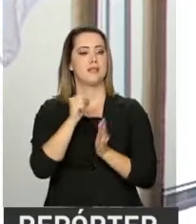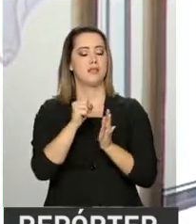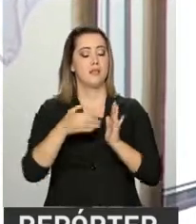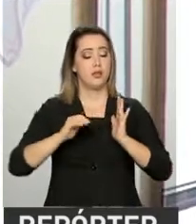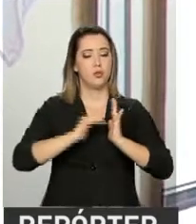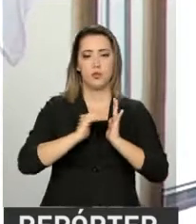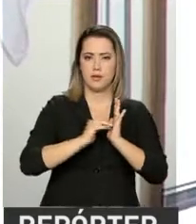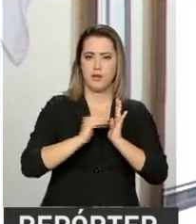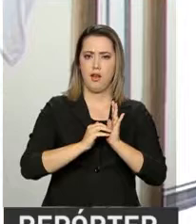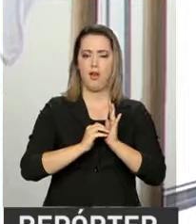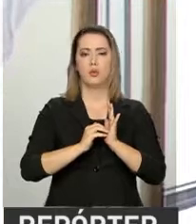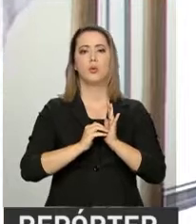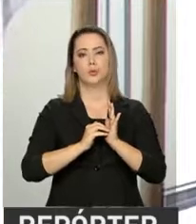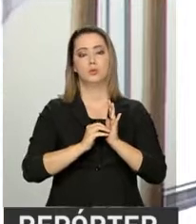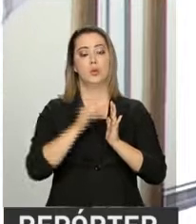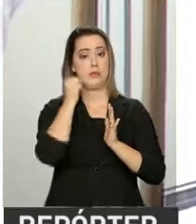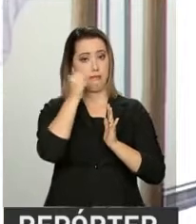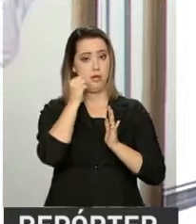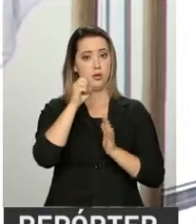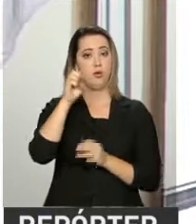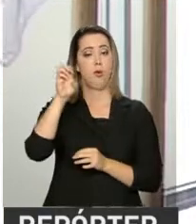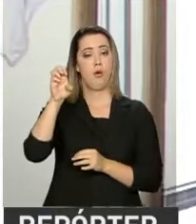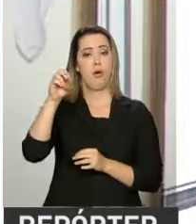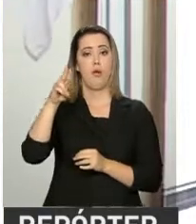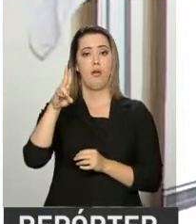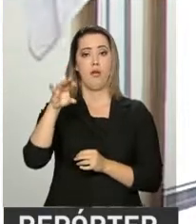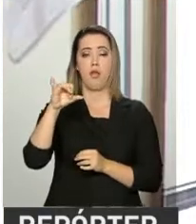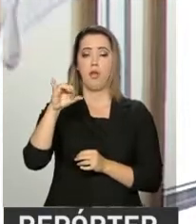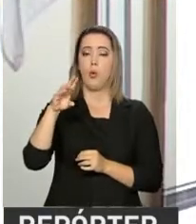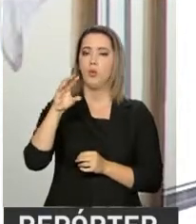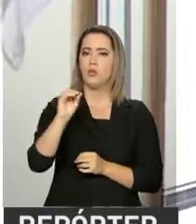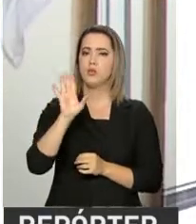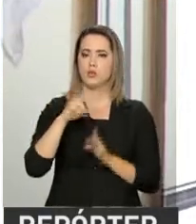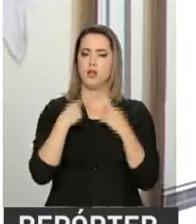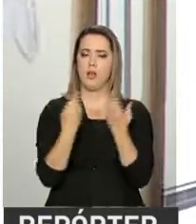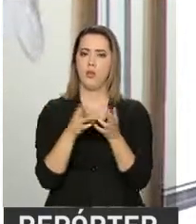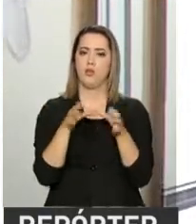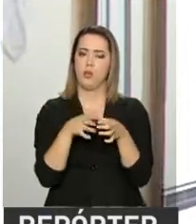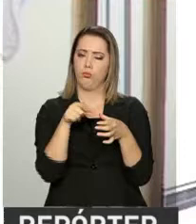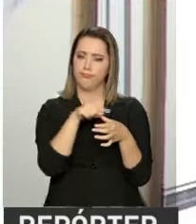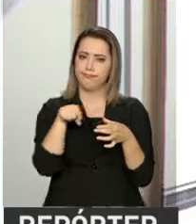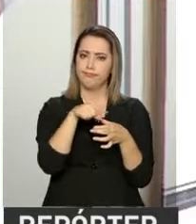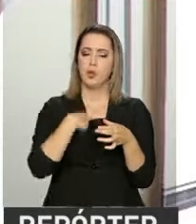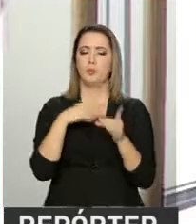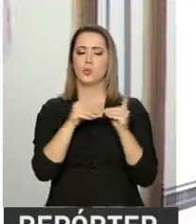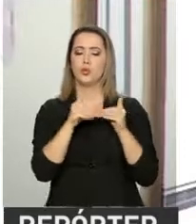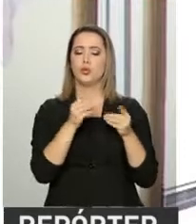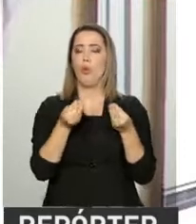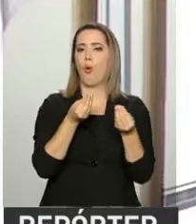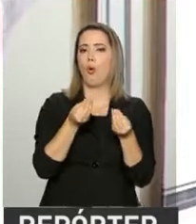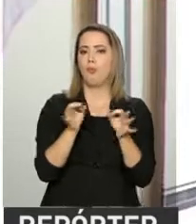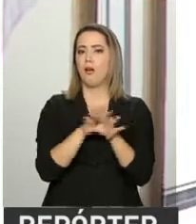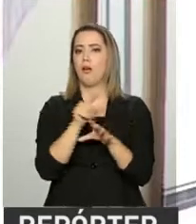reunido há um bom tempo com líderes de partidos aqui no Senado para tentar resolver esse impasse